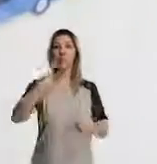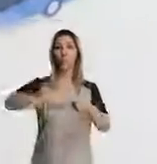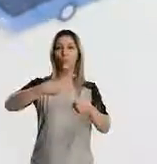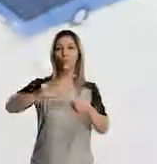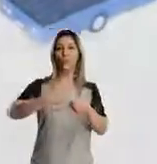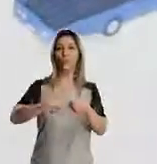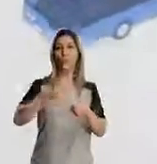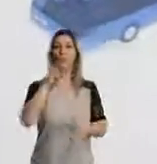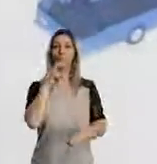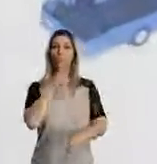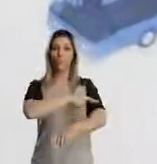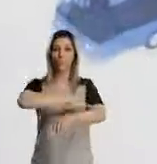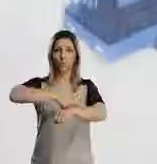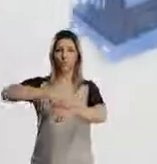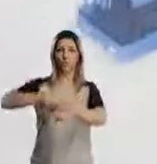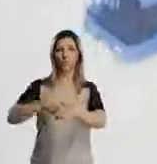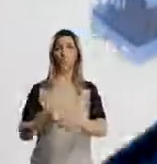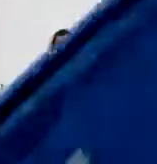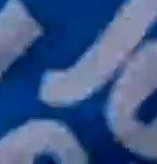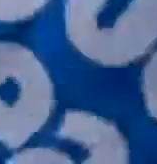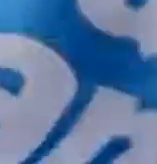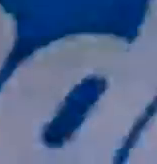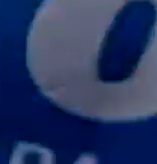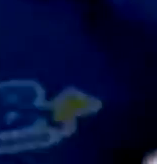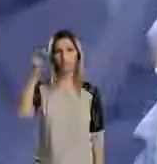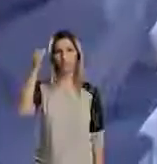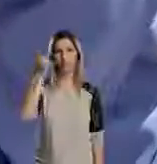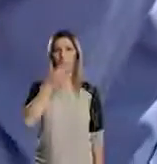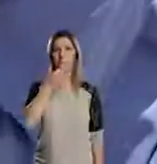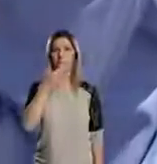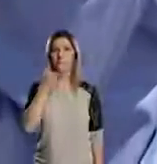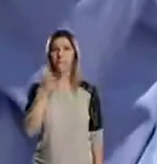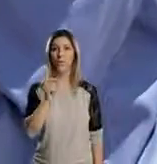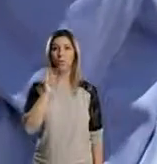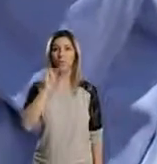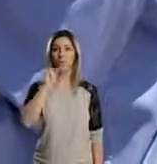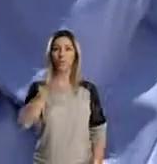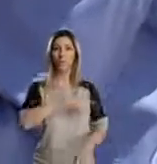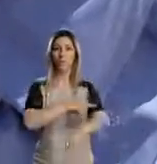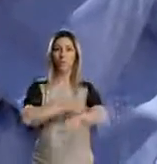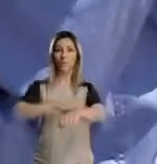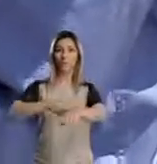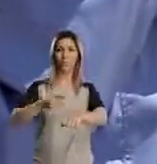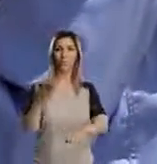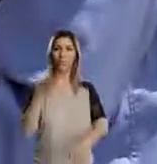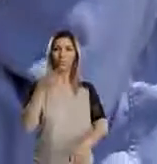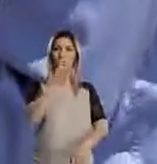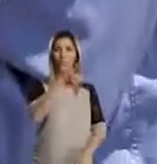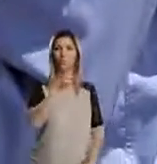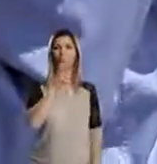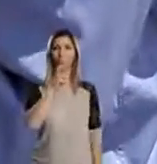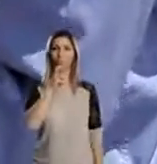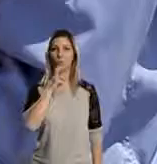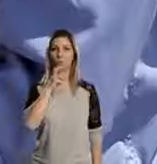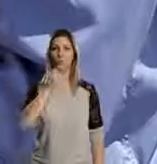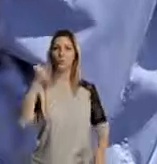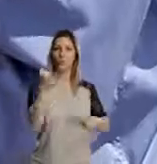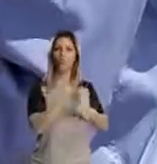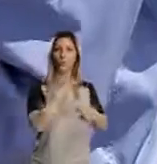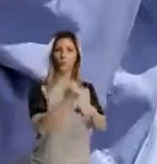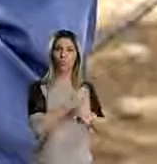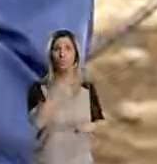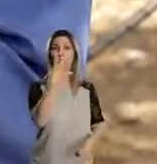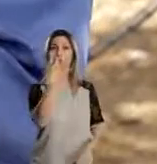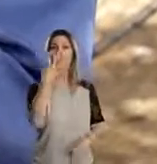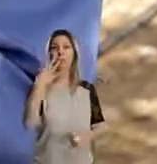grátis. Esse é o meu compromisso com a saúde de Sorocaba. João Leandro foi às ruas pessoalmente para apresentar os benefícios do cartão